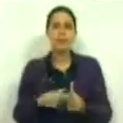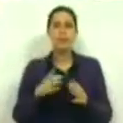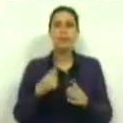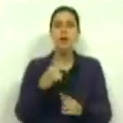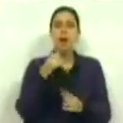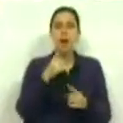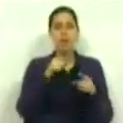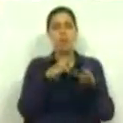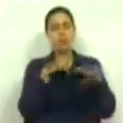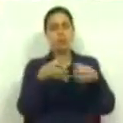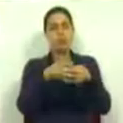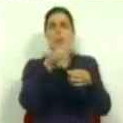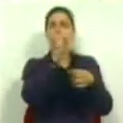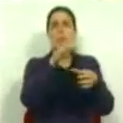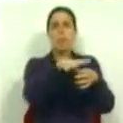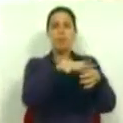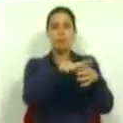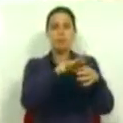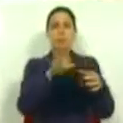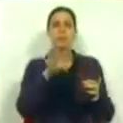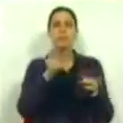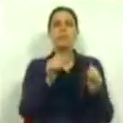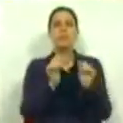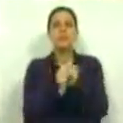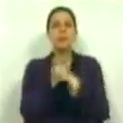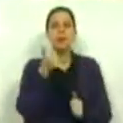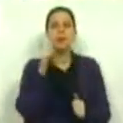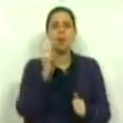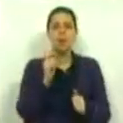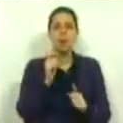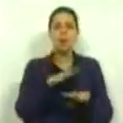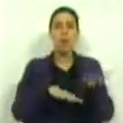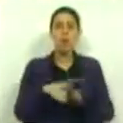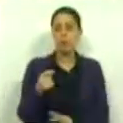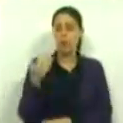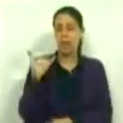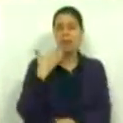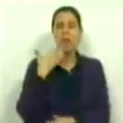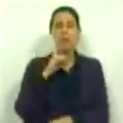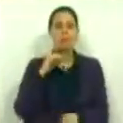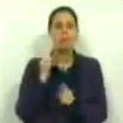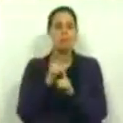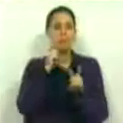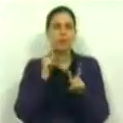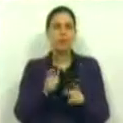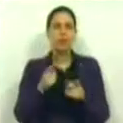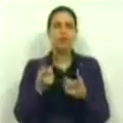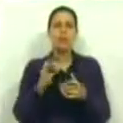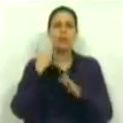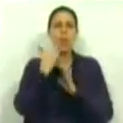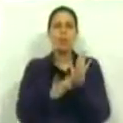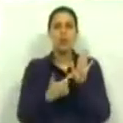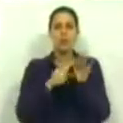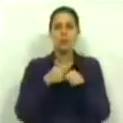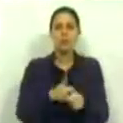que há uma ala do Partido Socialista que se tem colado ao Bloco de Esquerda, como ainda fez recentemente, para pedir a fiscalização da